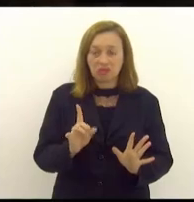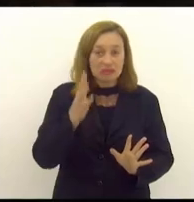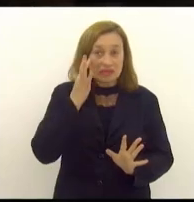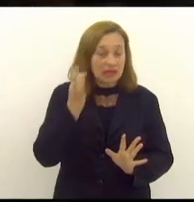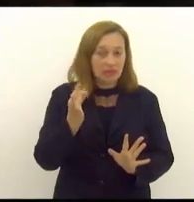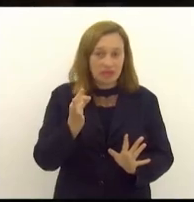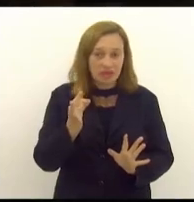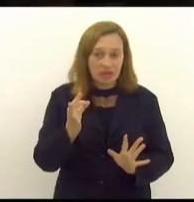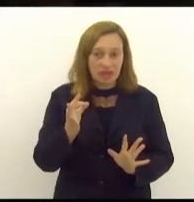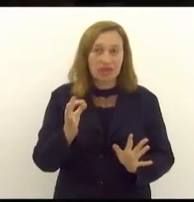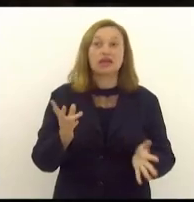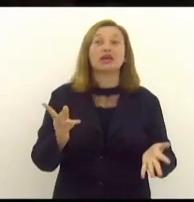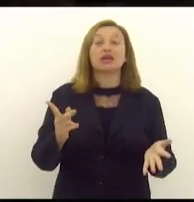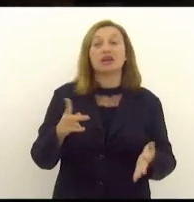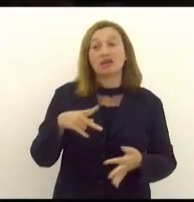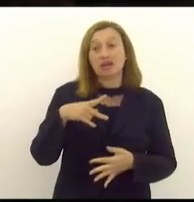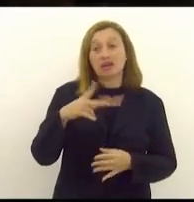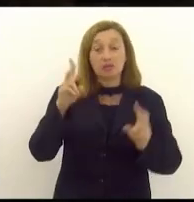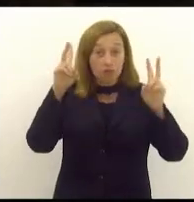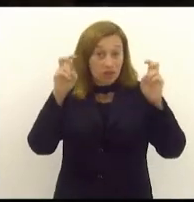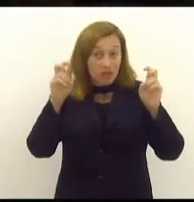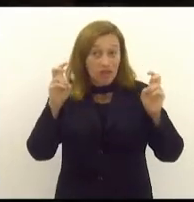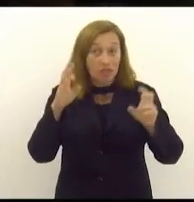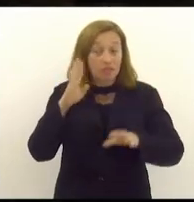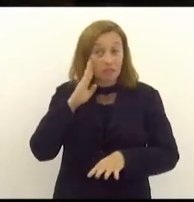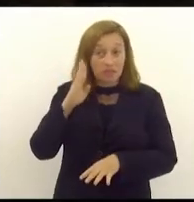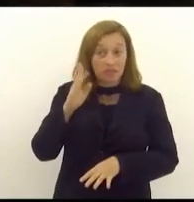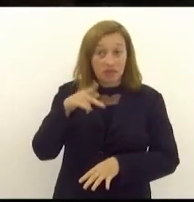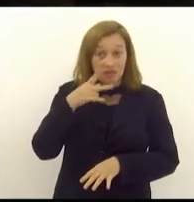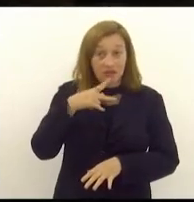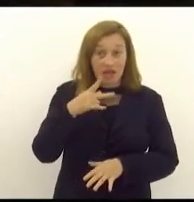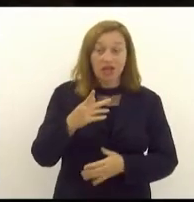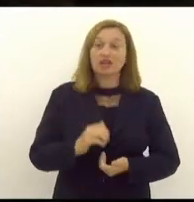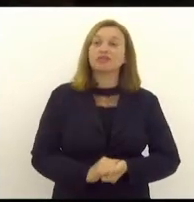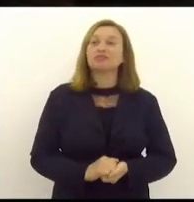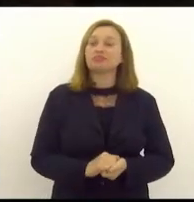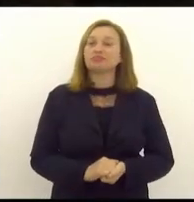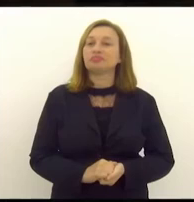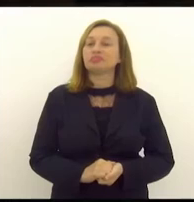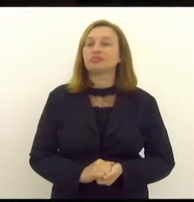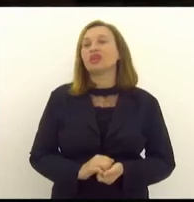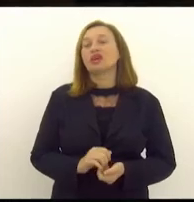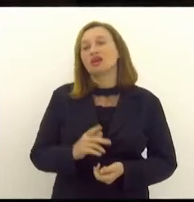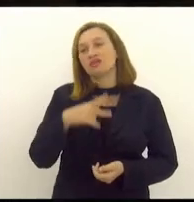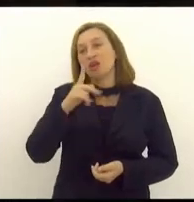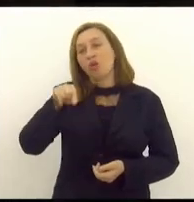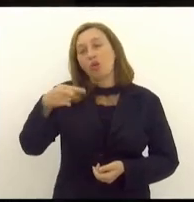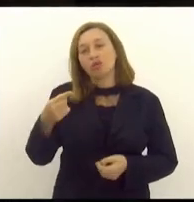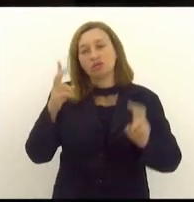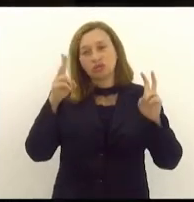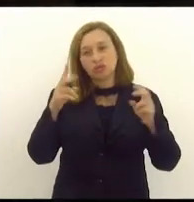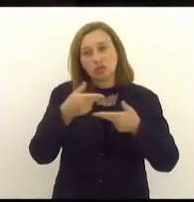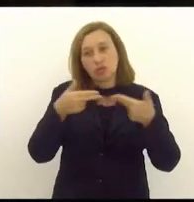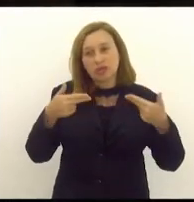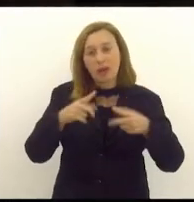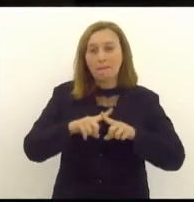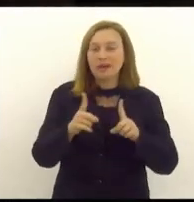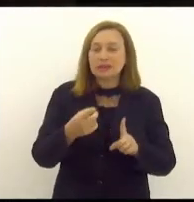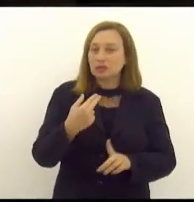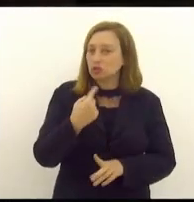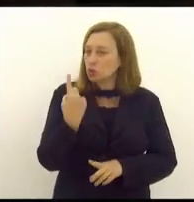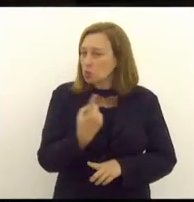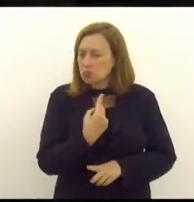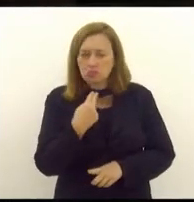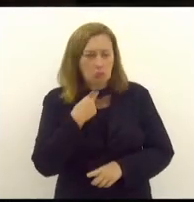que isso é iria acontecer ia me referir a outros temas mas eu acho que nós não